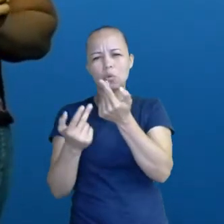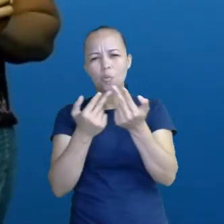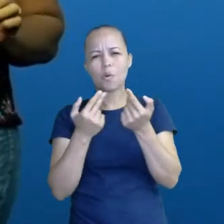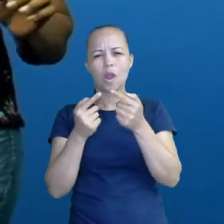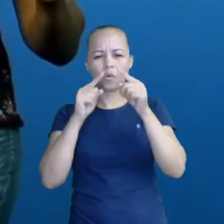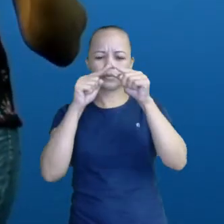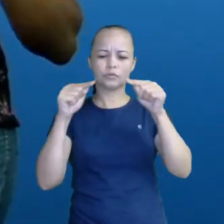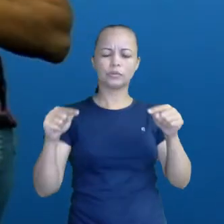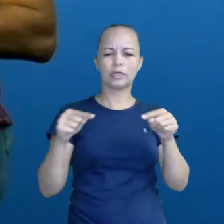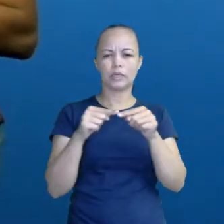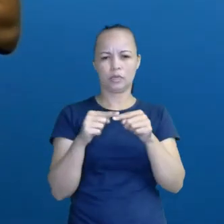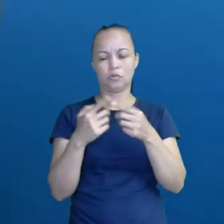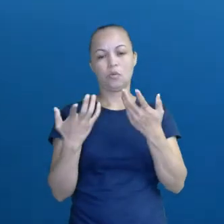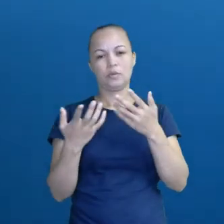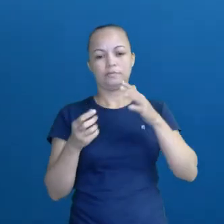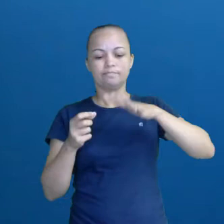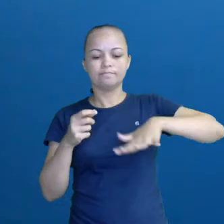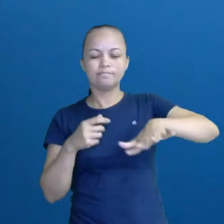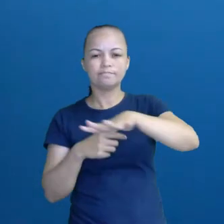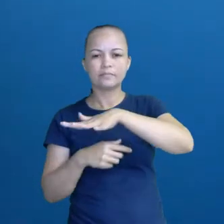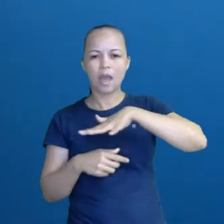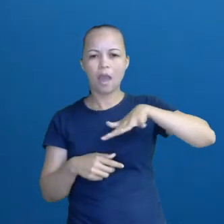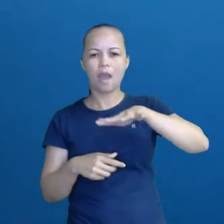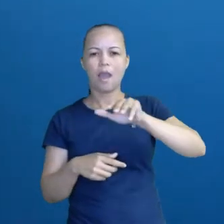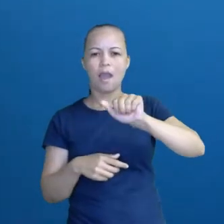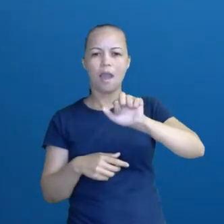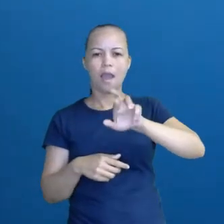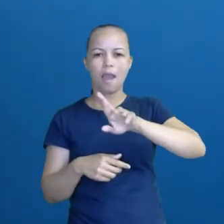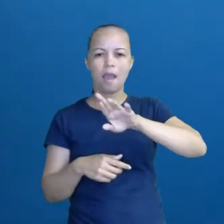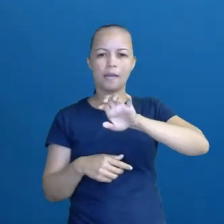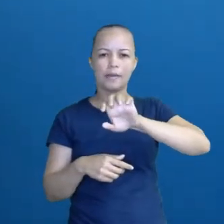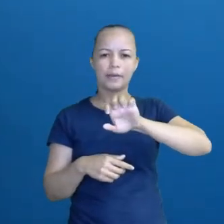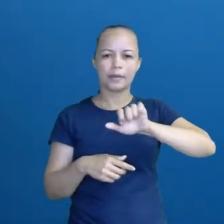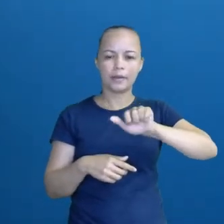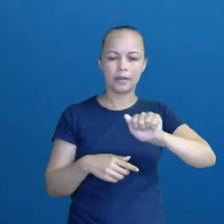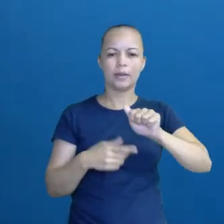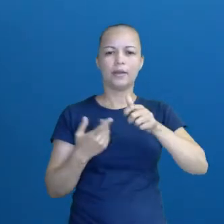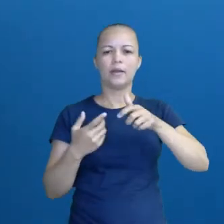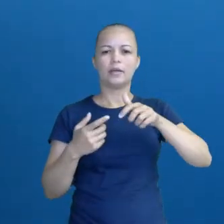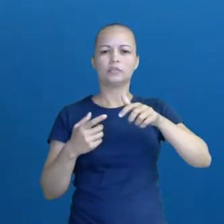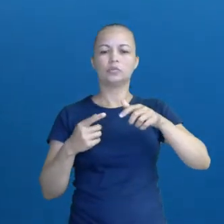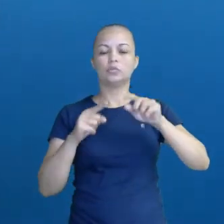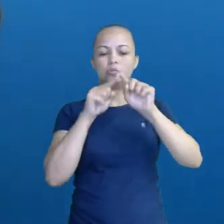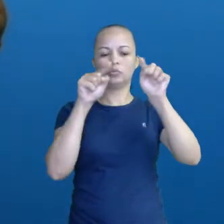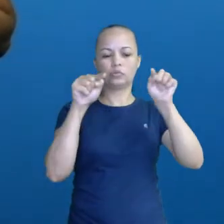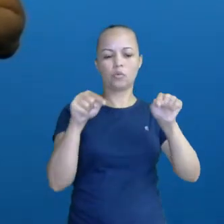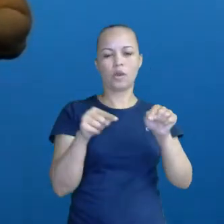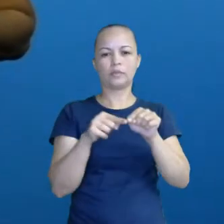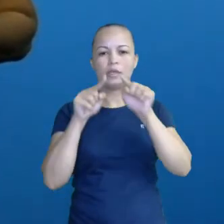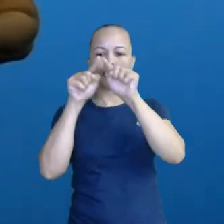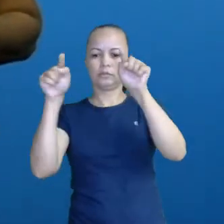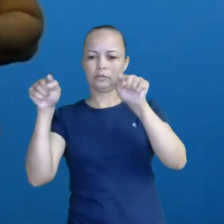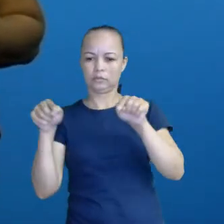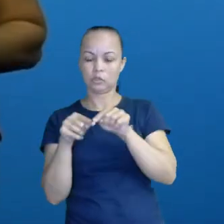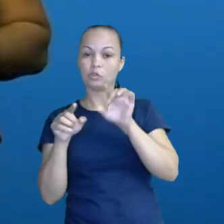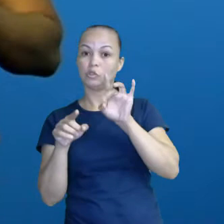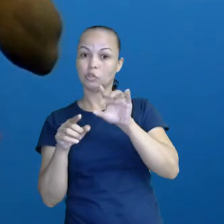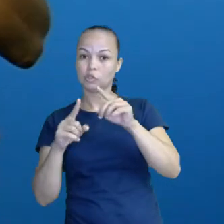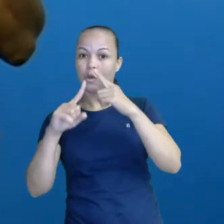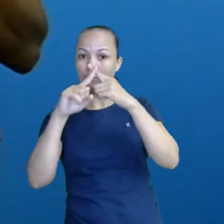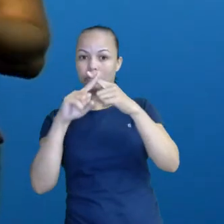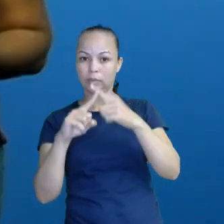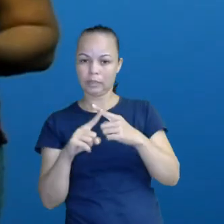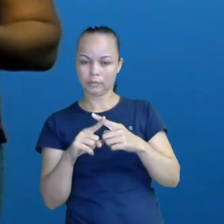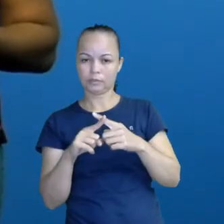Triângulo né na área do retângulo e do quadrado a gente só fez a multiplicação